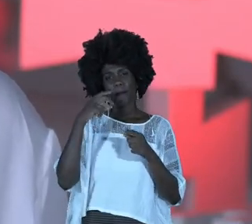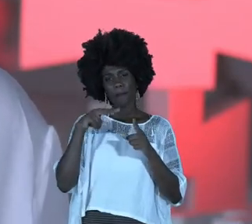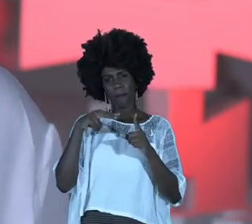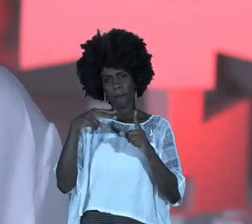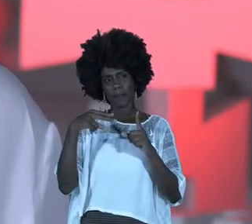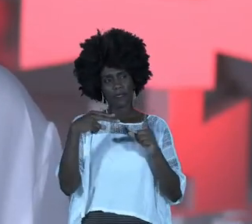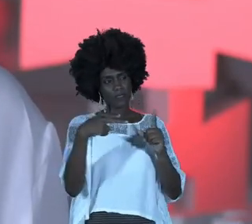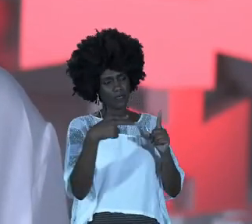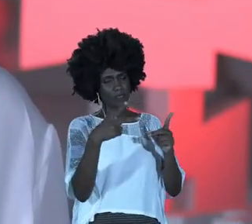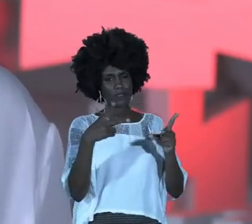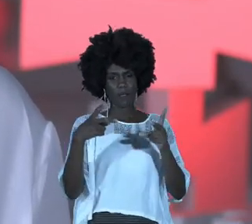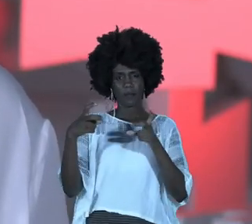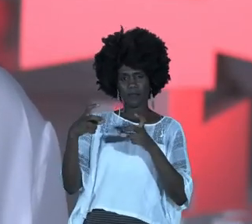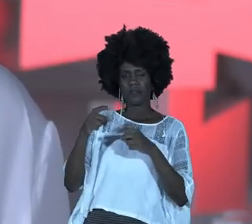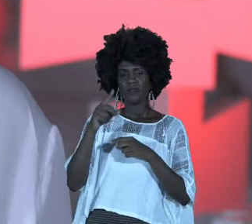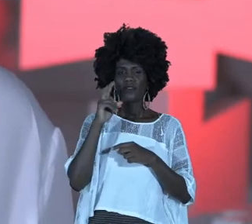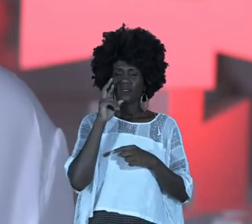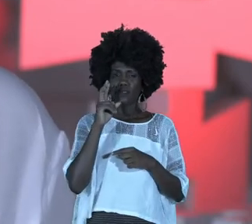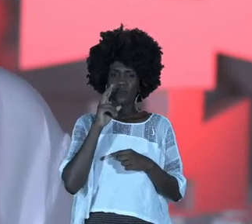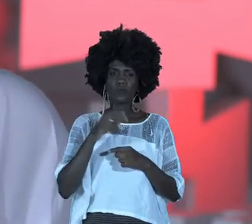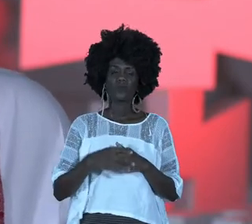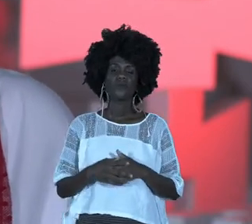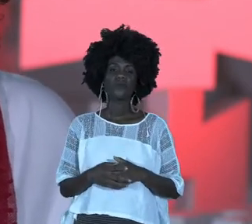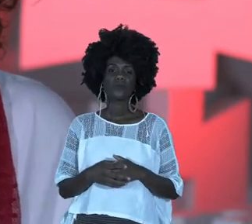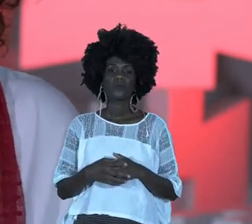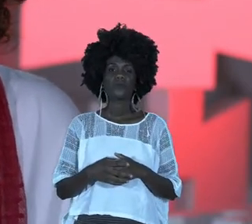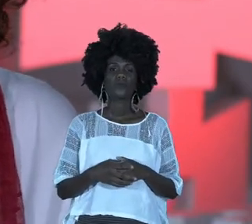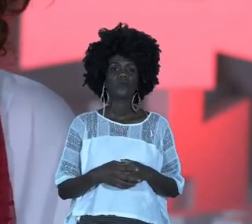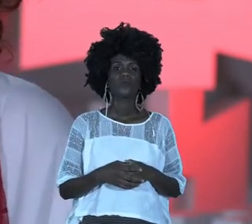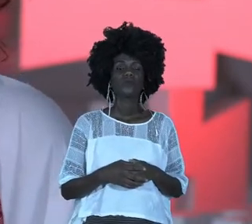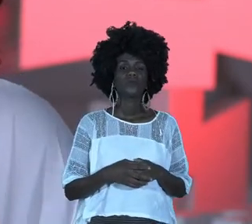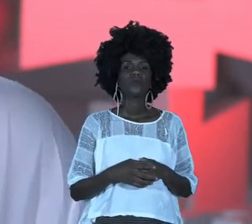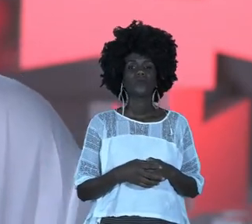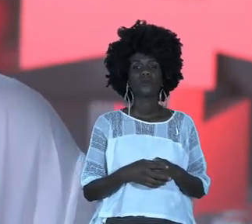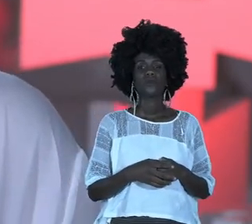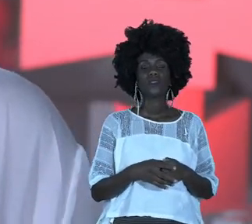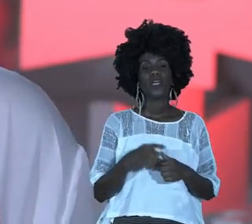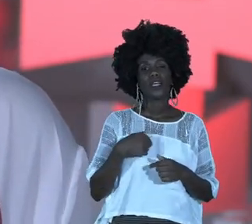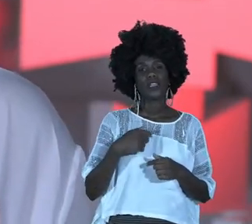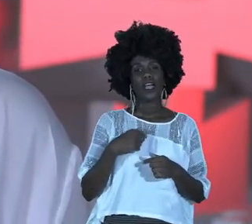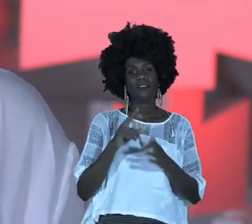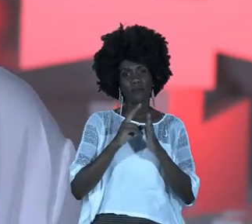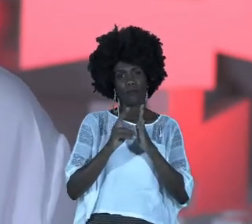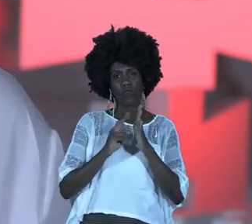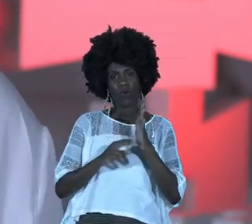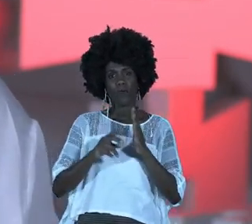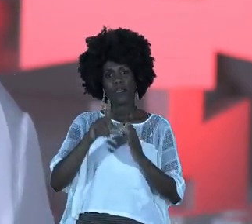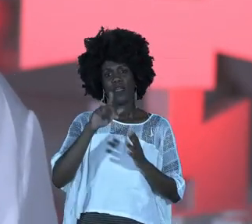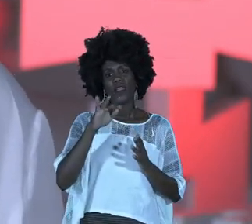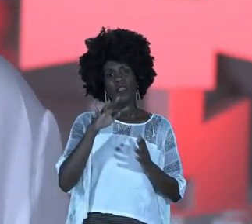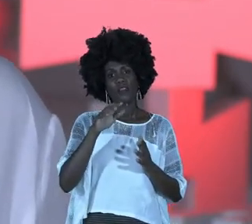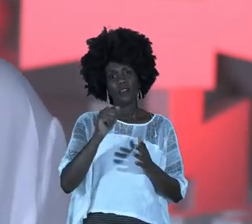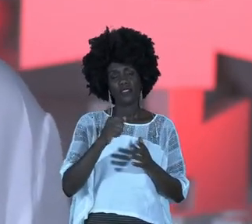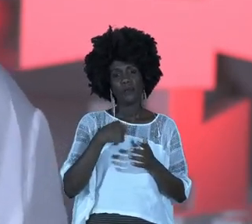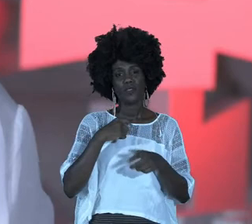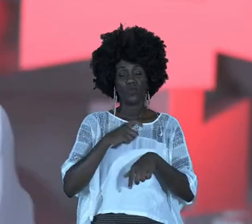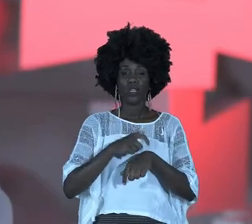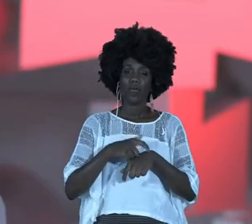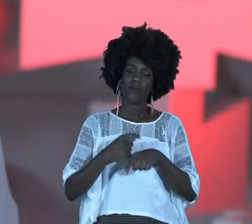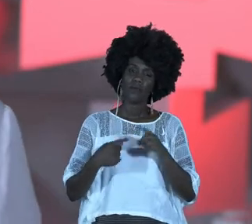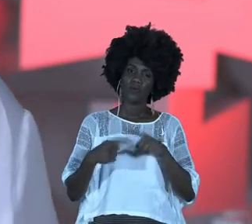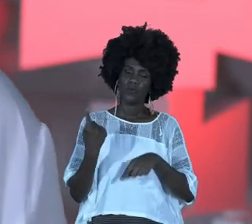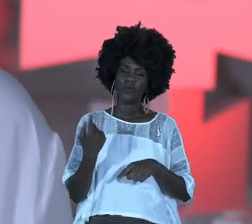percepção. É bem lembrado esse artista, o Escher. Estava na minha lista, mas eu tirei pela questão do